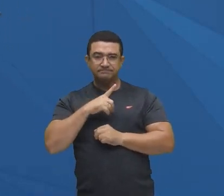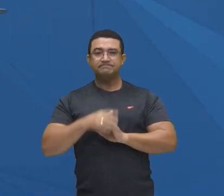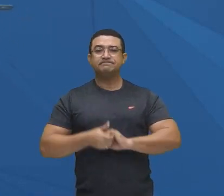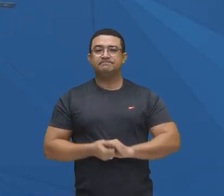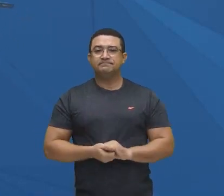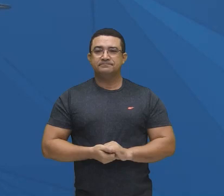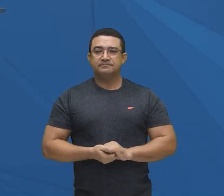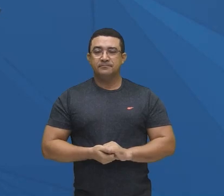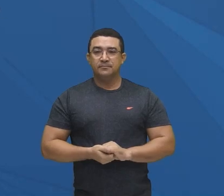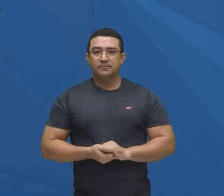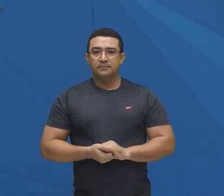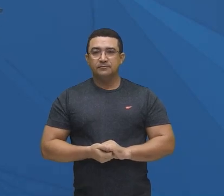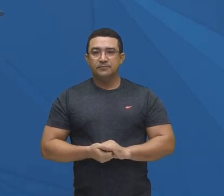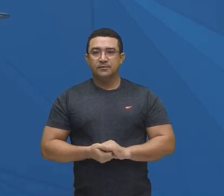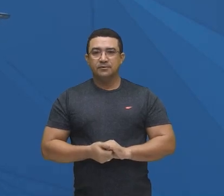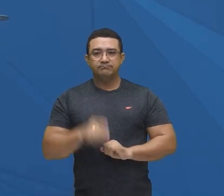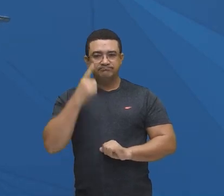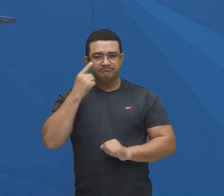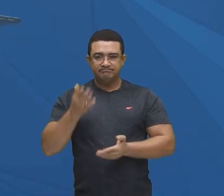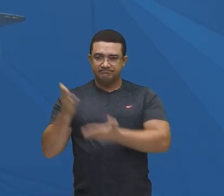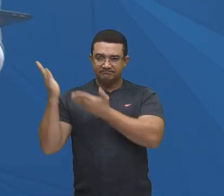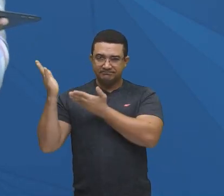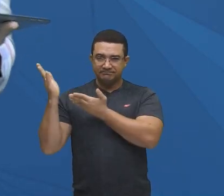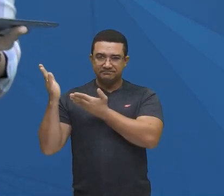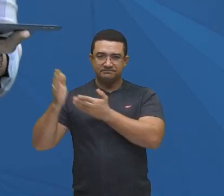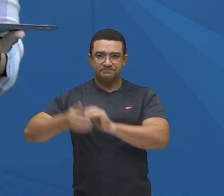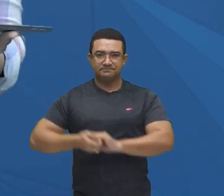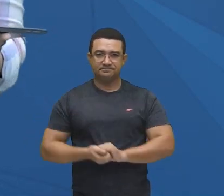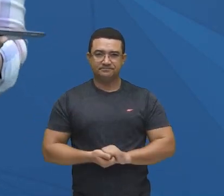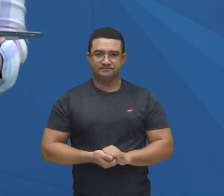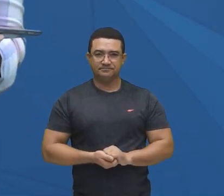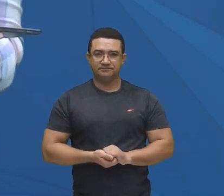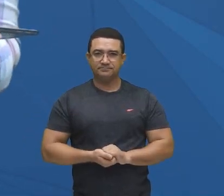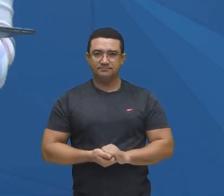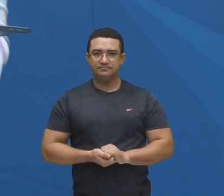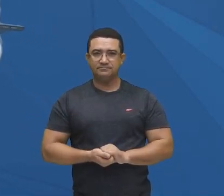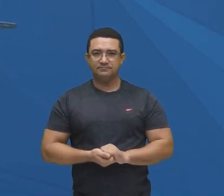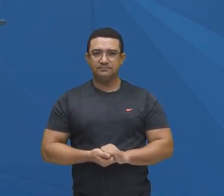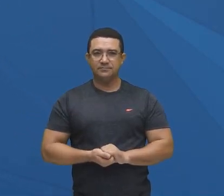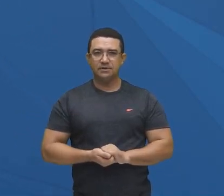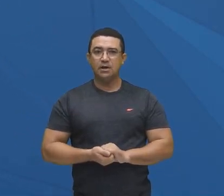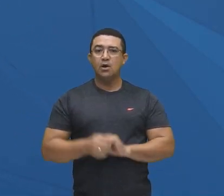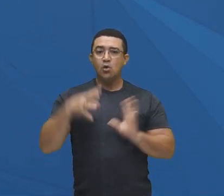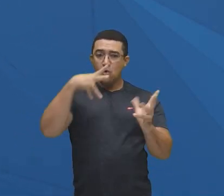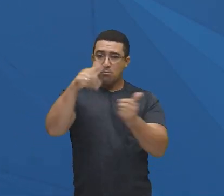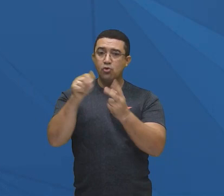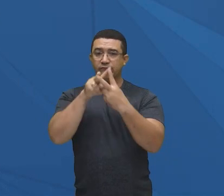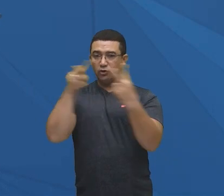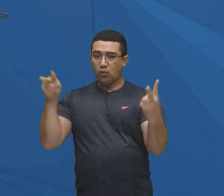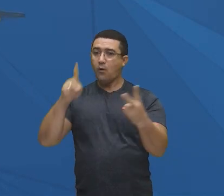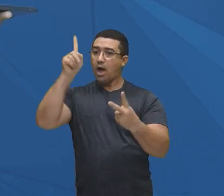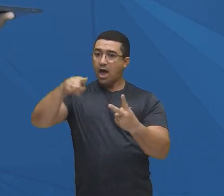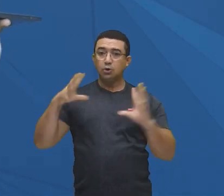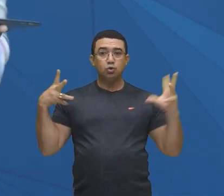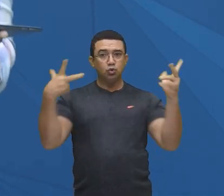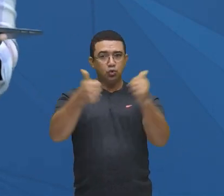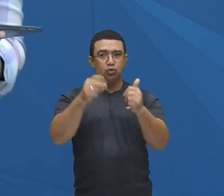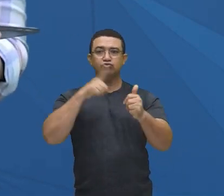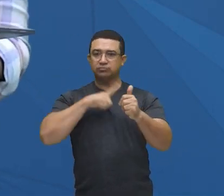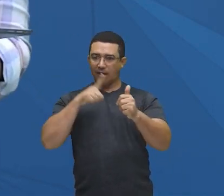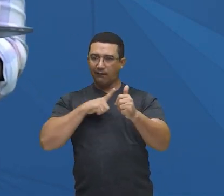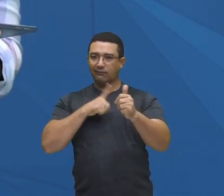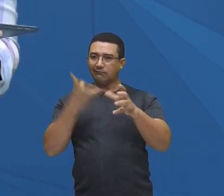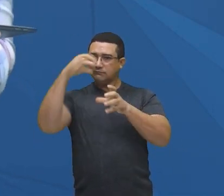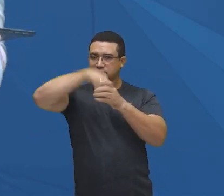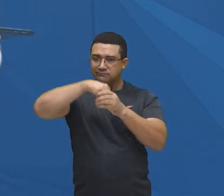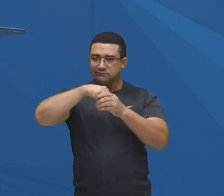vendo aí alguns comentários, vamos dar uma olhada, olha só. O mundo virtual é tudo o que existe na internet. Olha que colocação